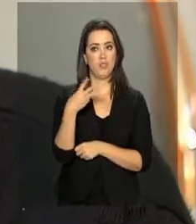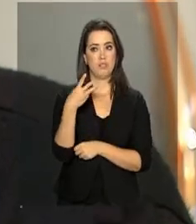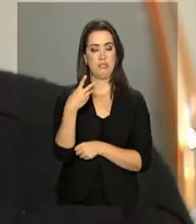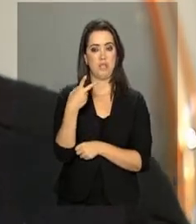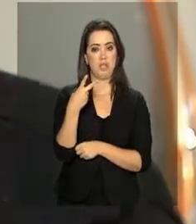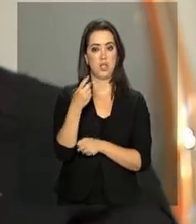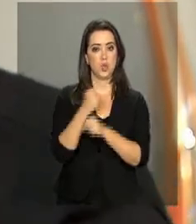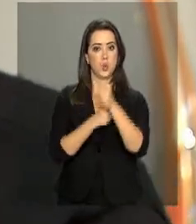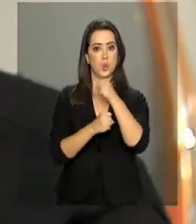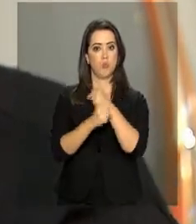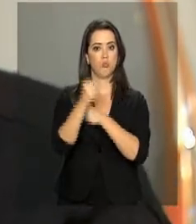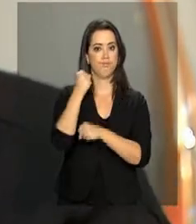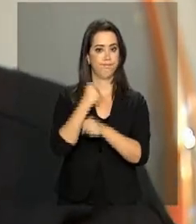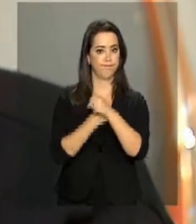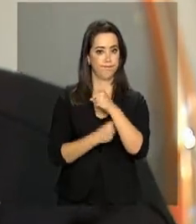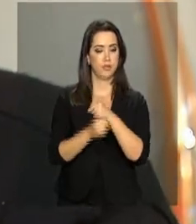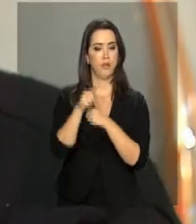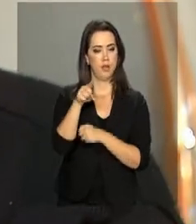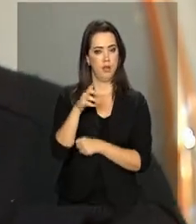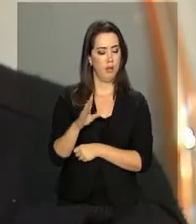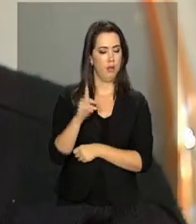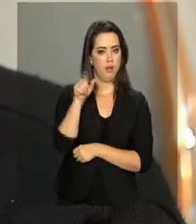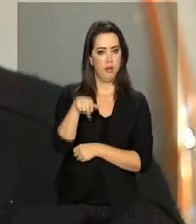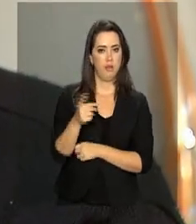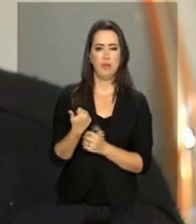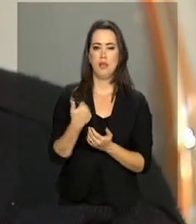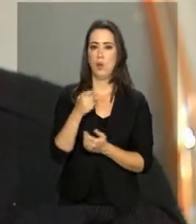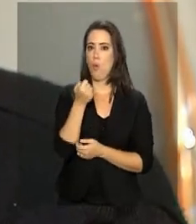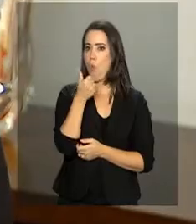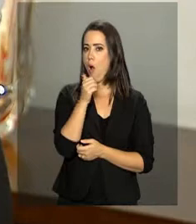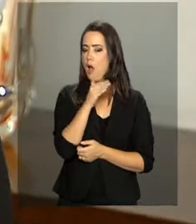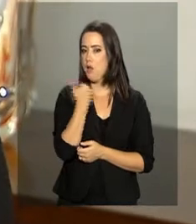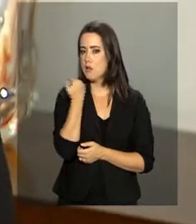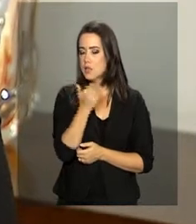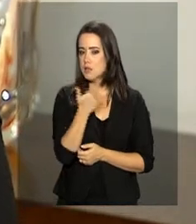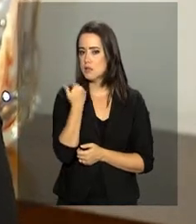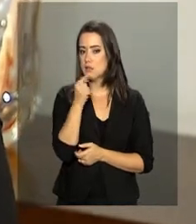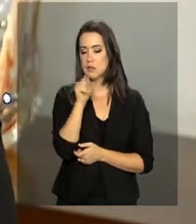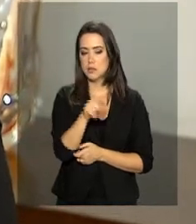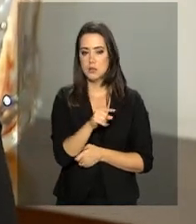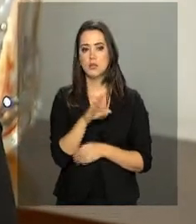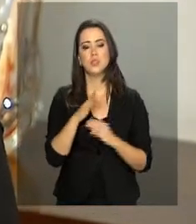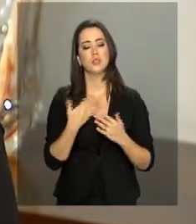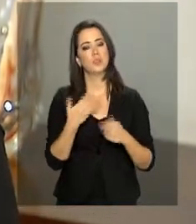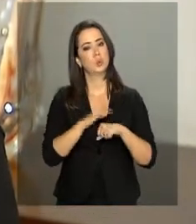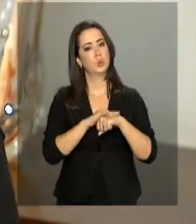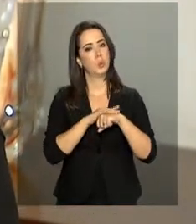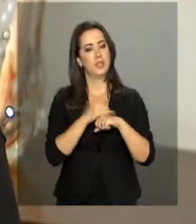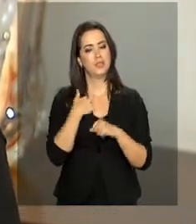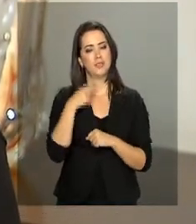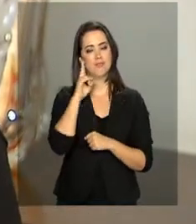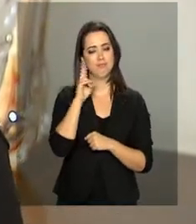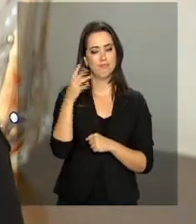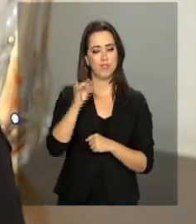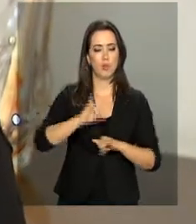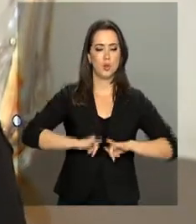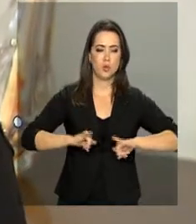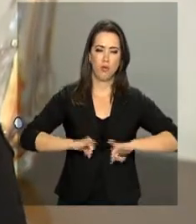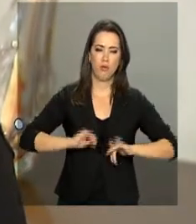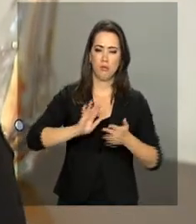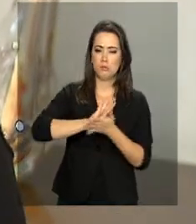havia tratamento ele foi considerado um paciente terminal além da doença enfrentou o preconceito hoje